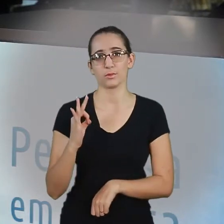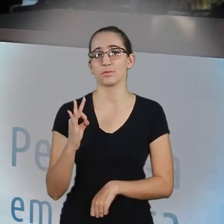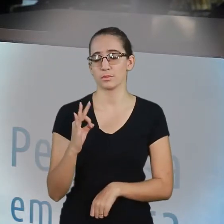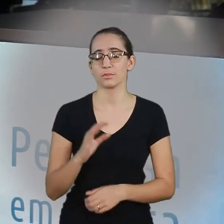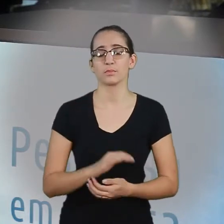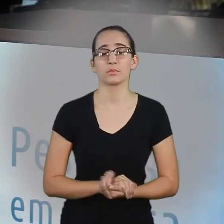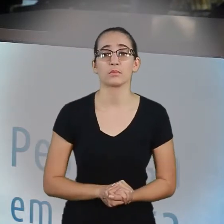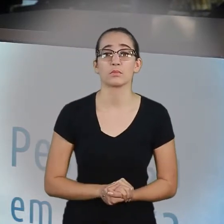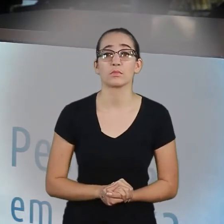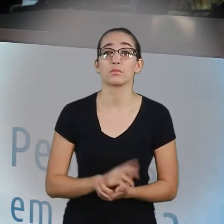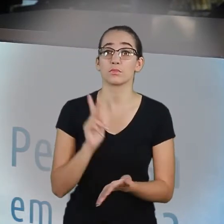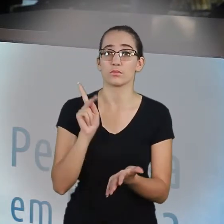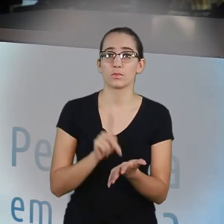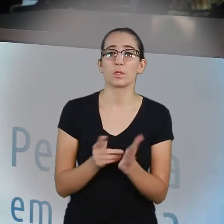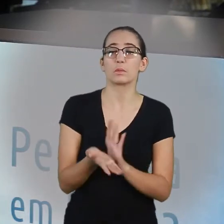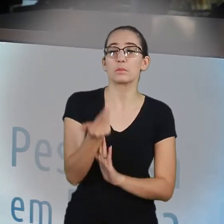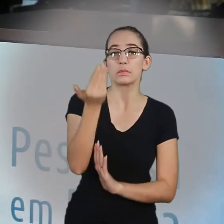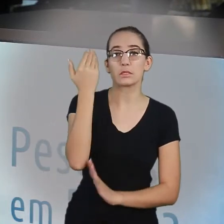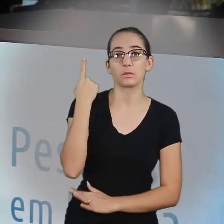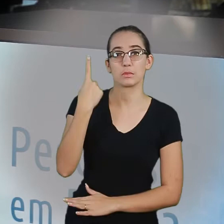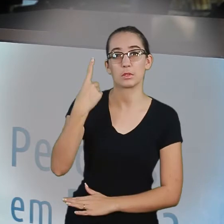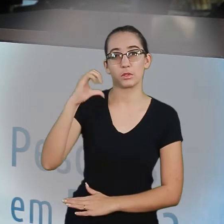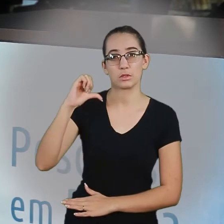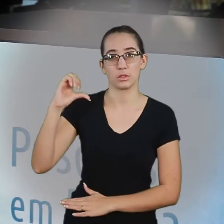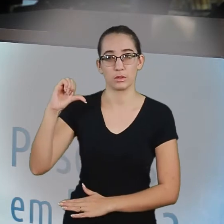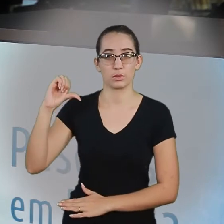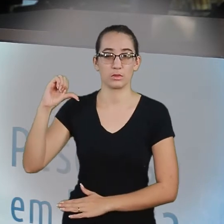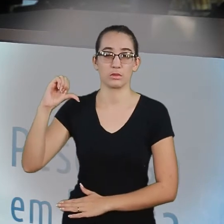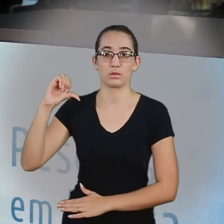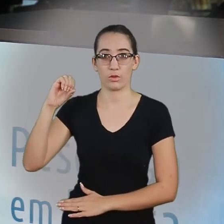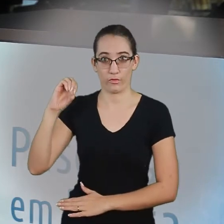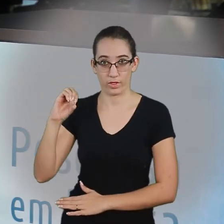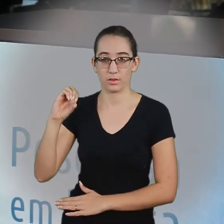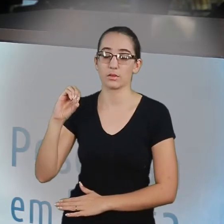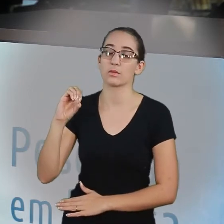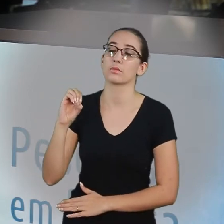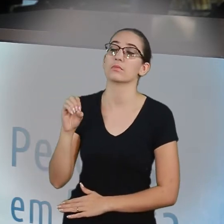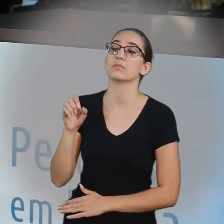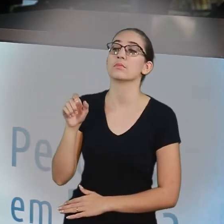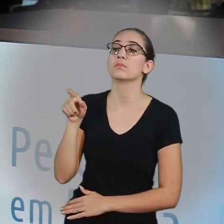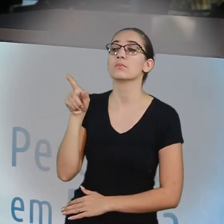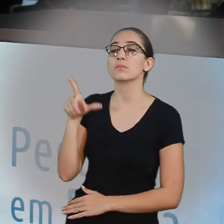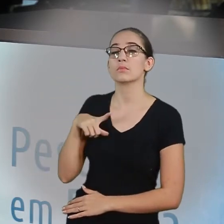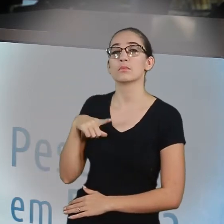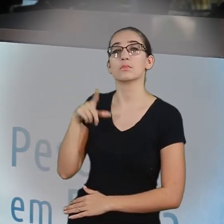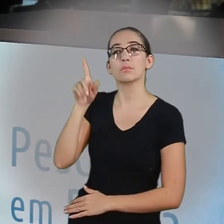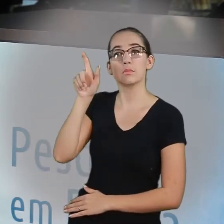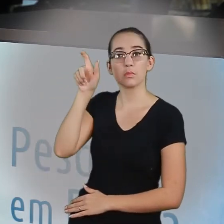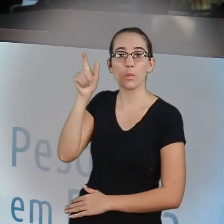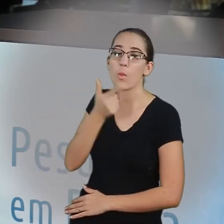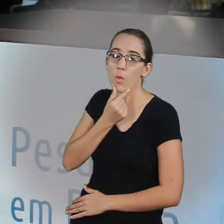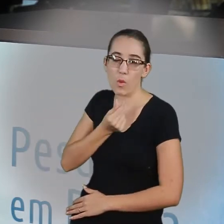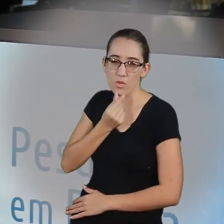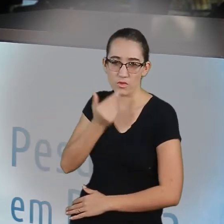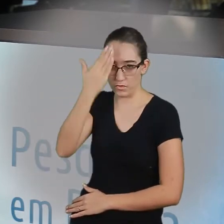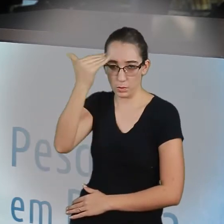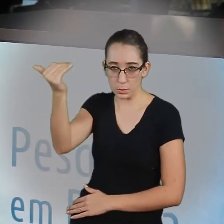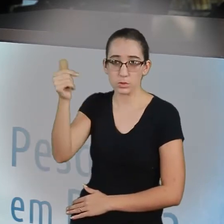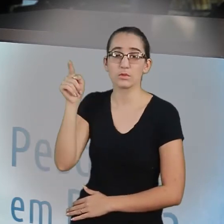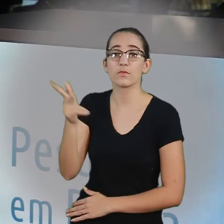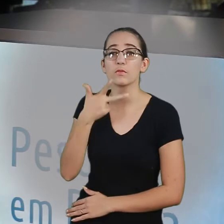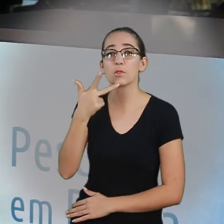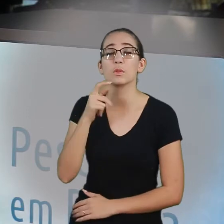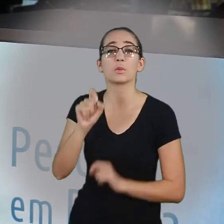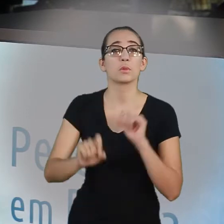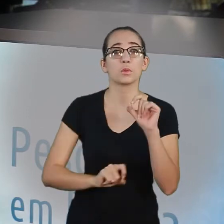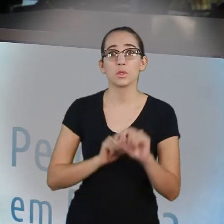Francis Bacon dizia, né, conhecimento é poder, knowledge is power, né? O Francis Bacon, ele foi criador do método científico,